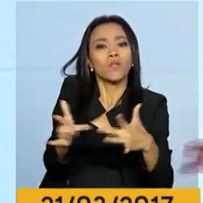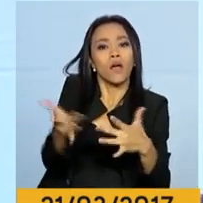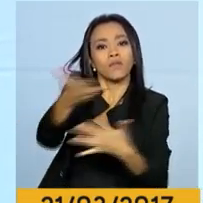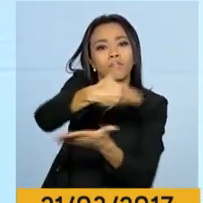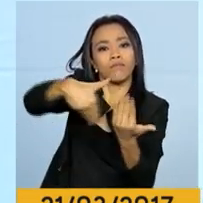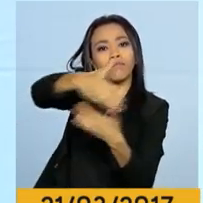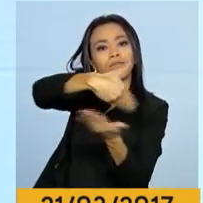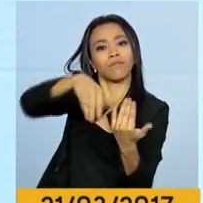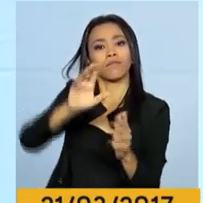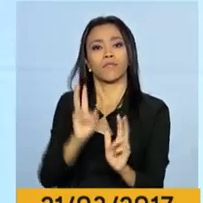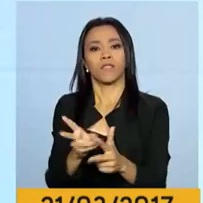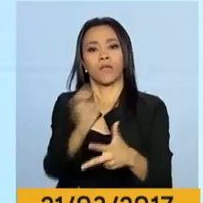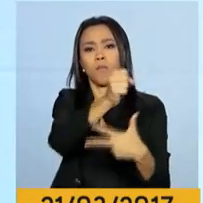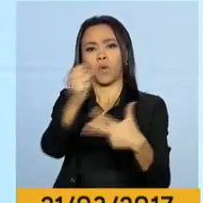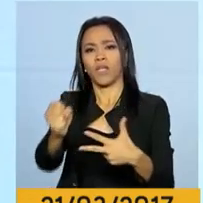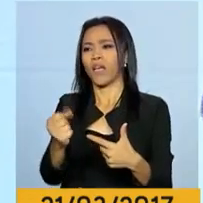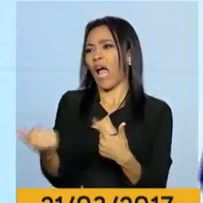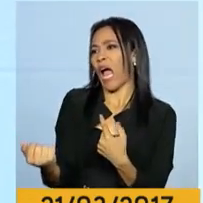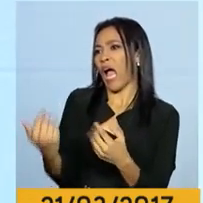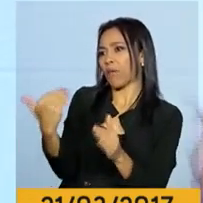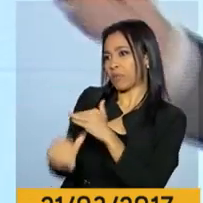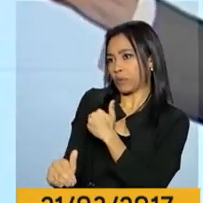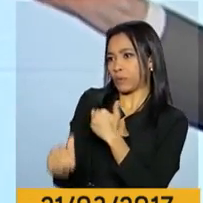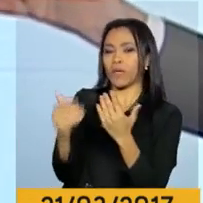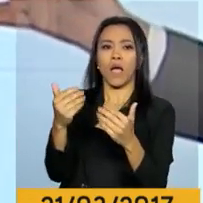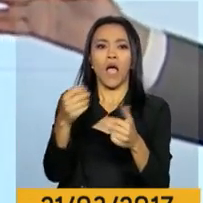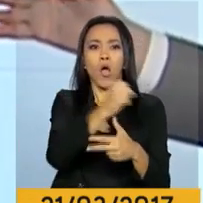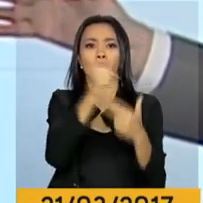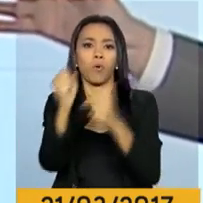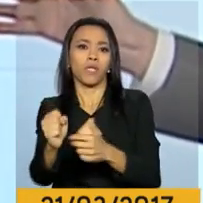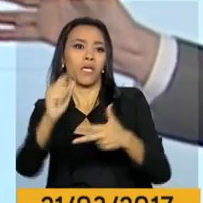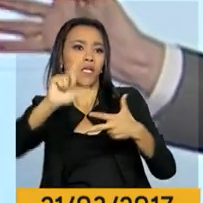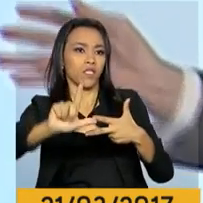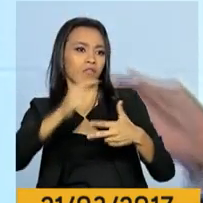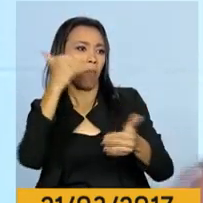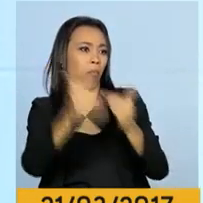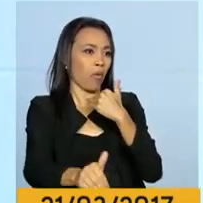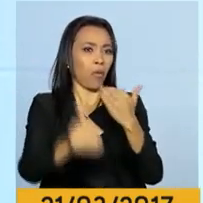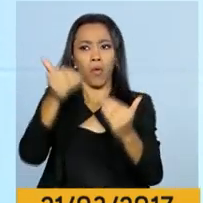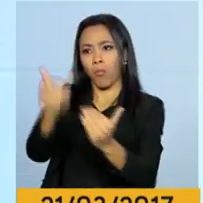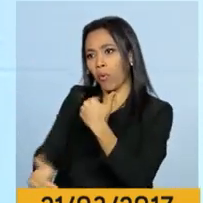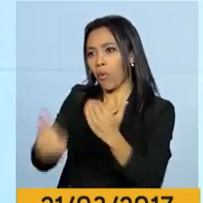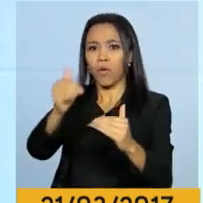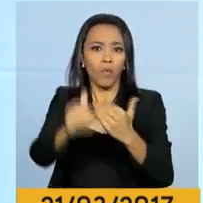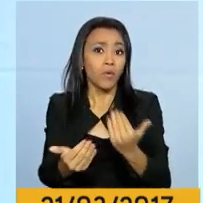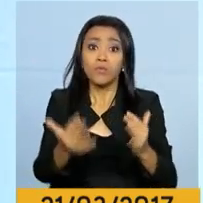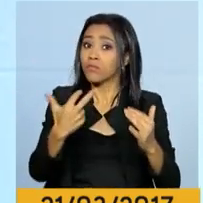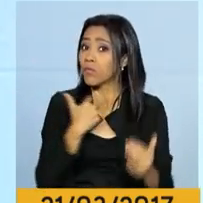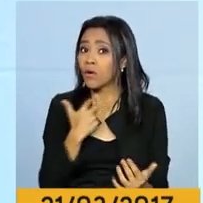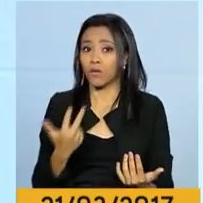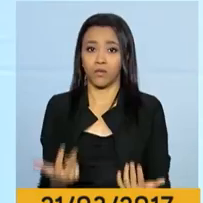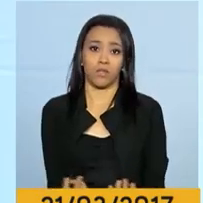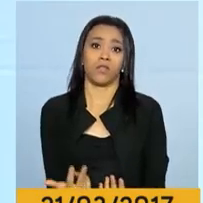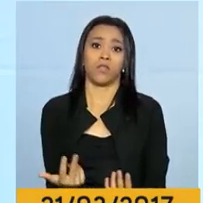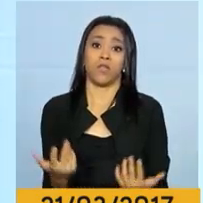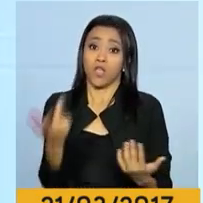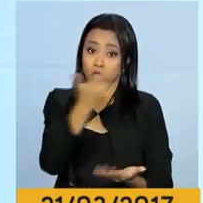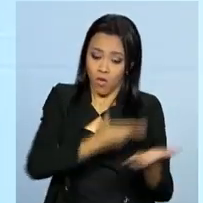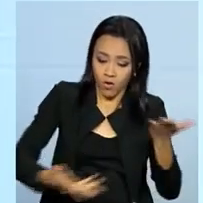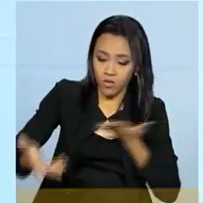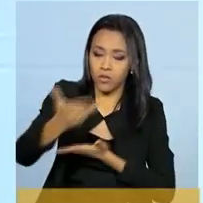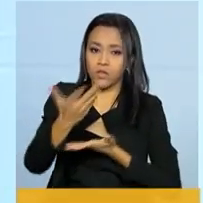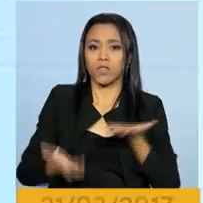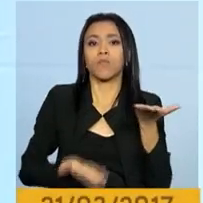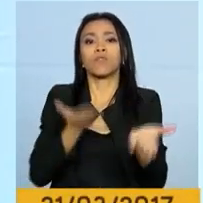né, dizendo ah, o poder tal litiga com o poder tal, eu digo: isso é uma inconstitucionalidade. Não pode haver, porque nós todos somos servos da